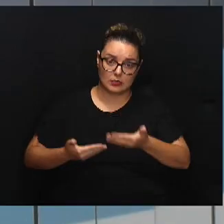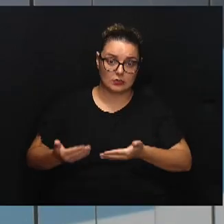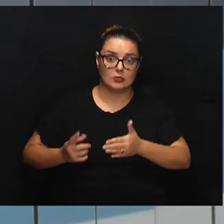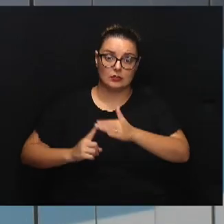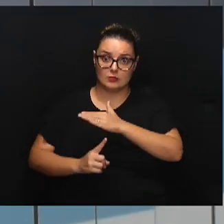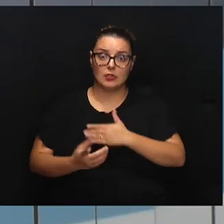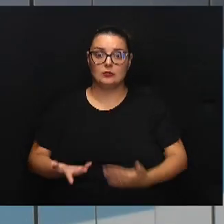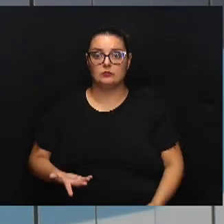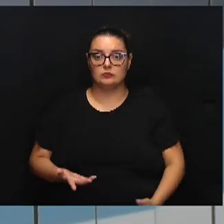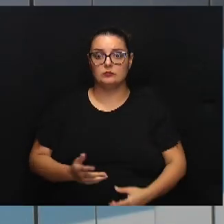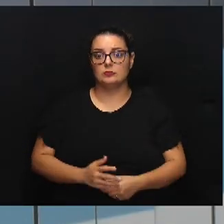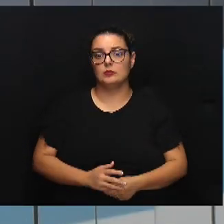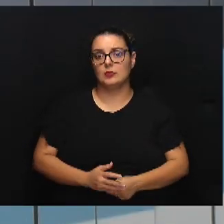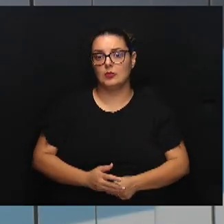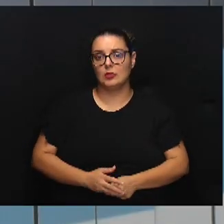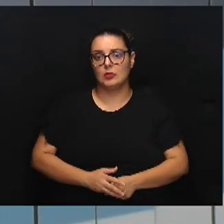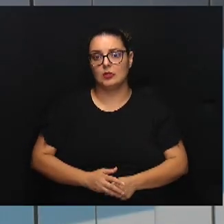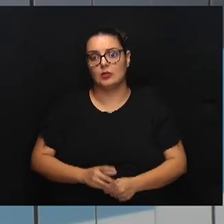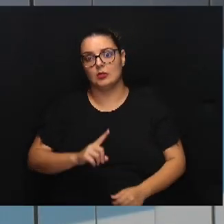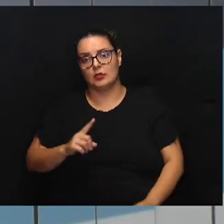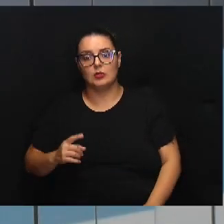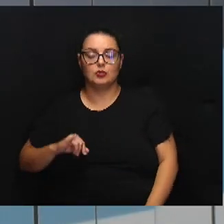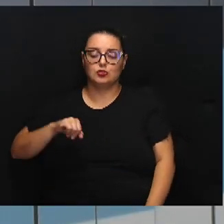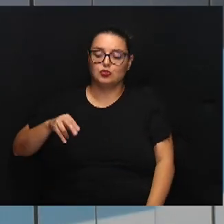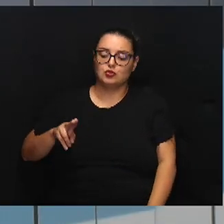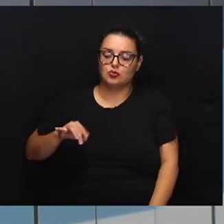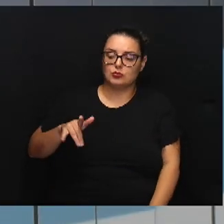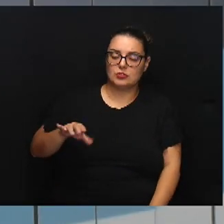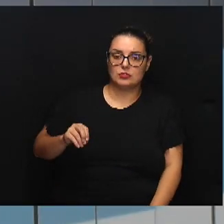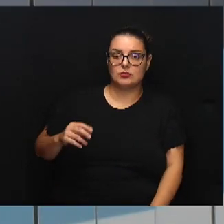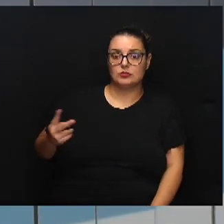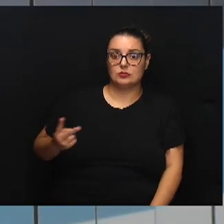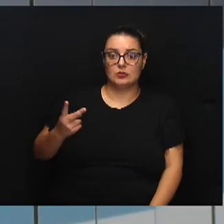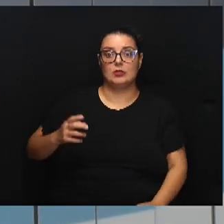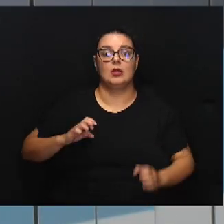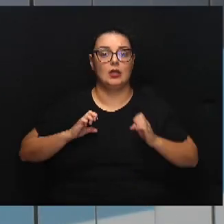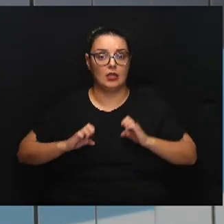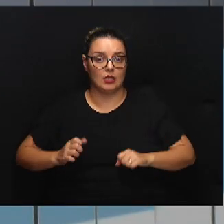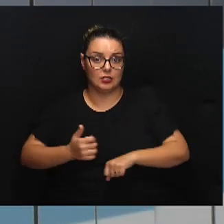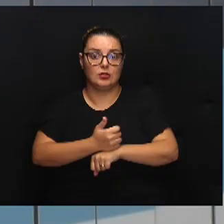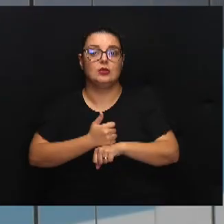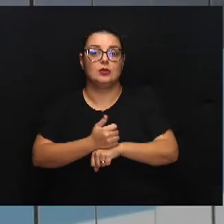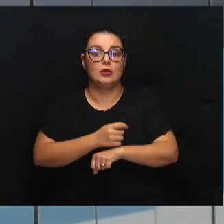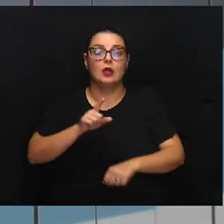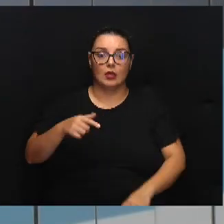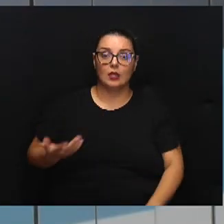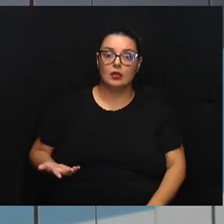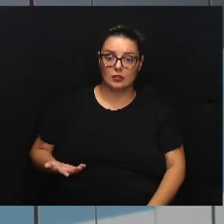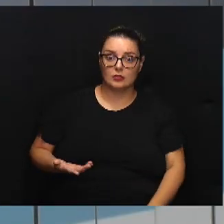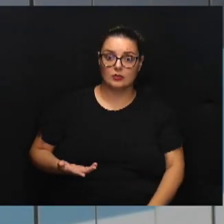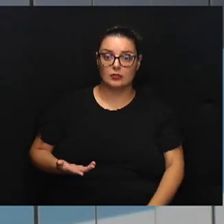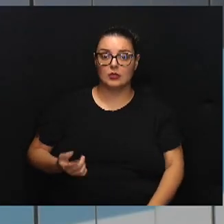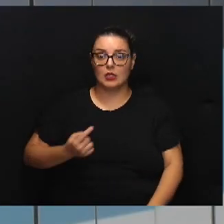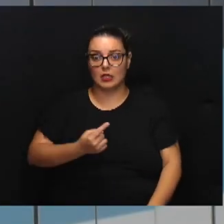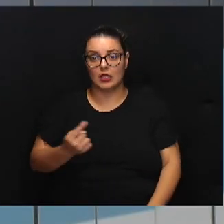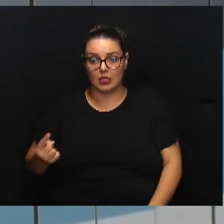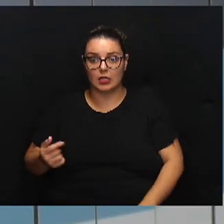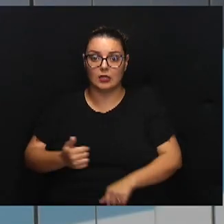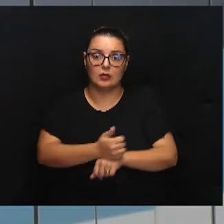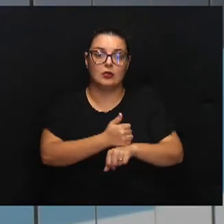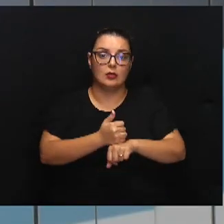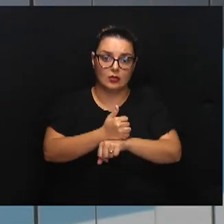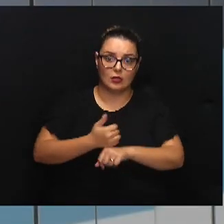E aí não entrando na questão do juízo de valor, da ética profissional, assim, isso é muito, né, cada profissional